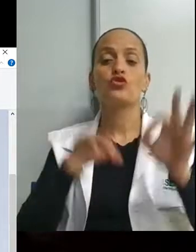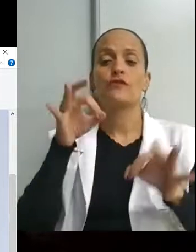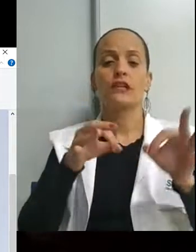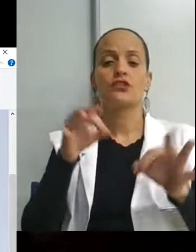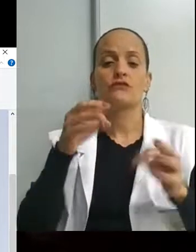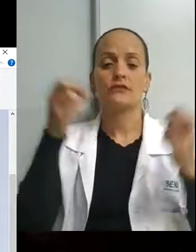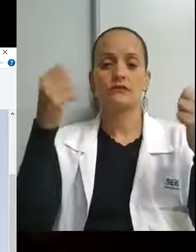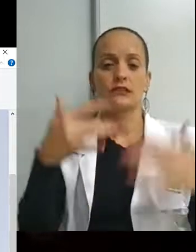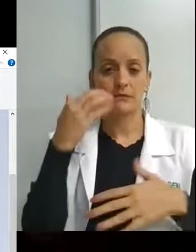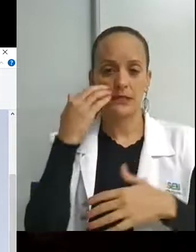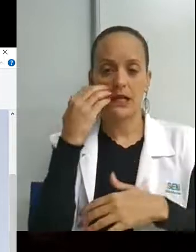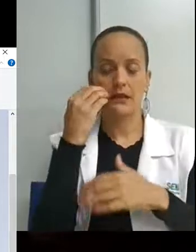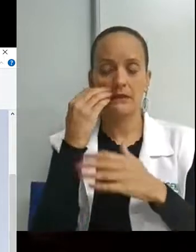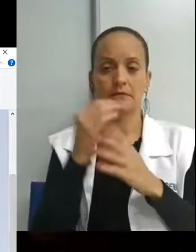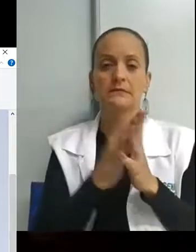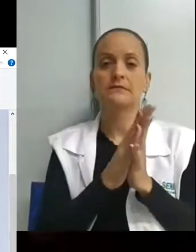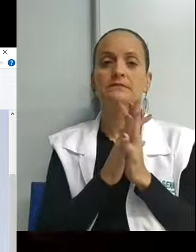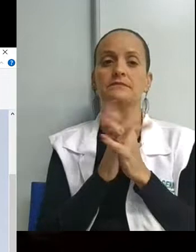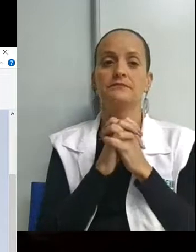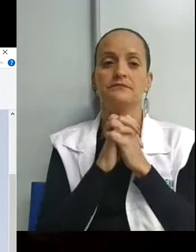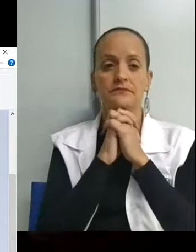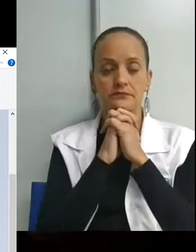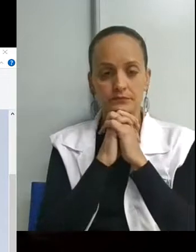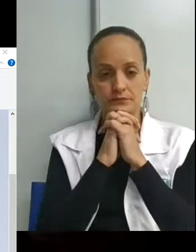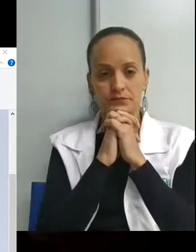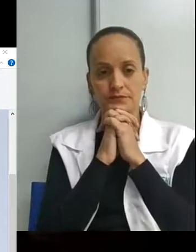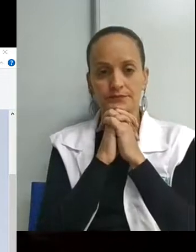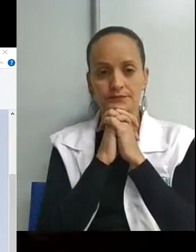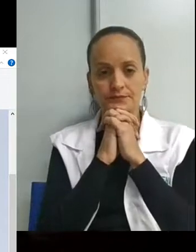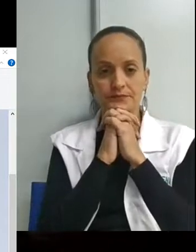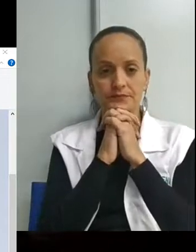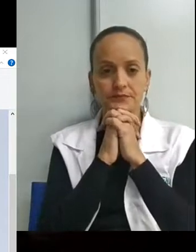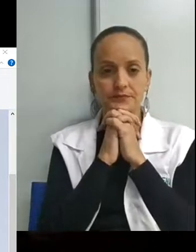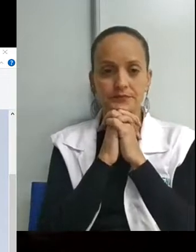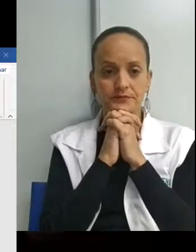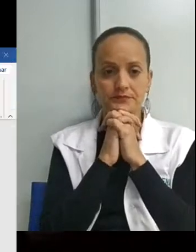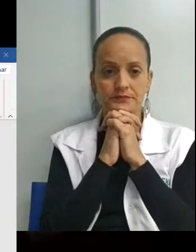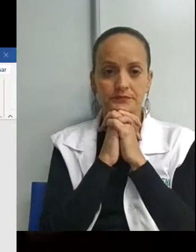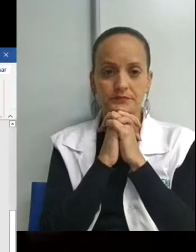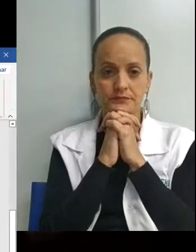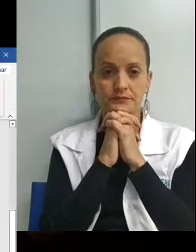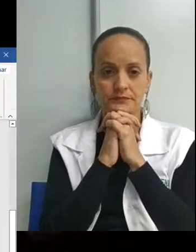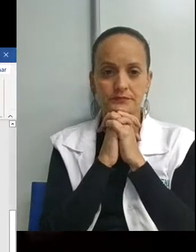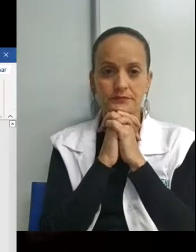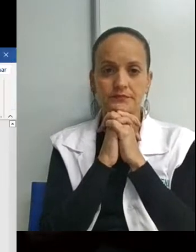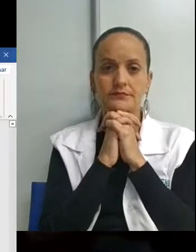A partir dessas análises que eu fiz aqui, né? Ctrl X, eu venho aqui e coloco como resposta aqui, ó, da SAP.